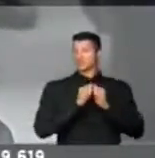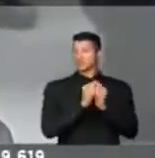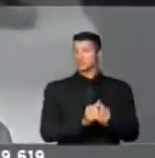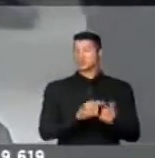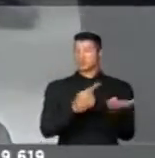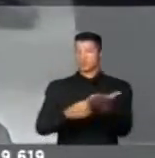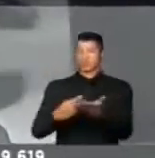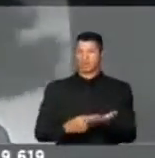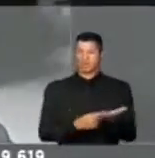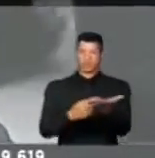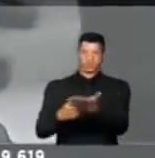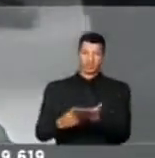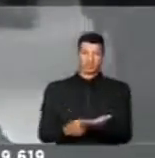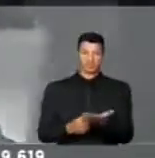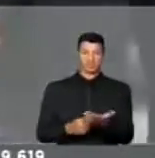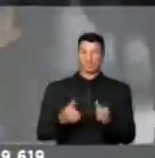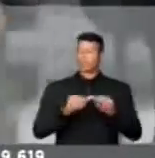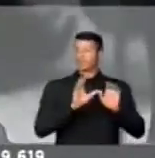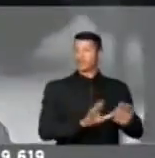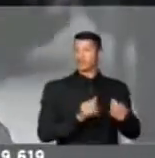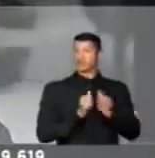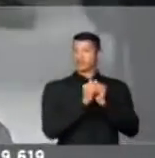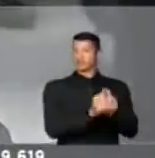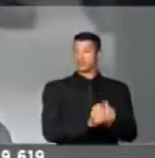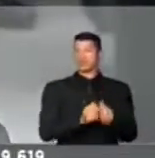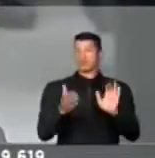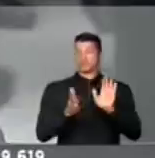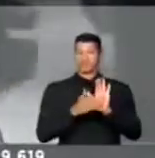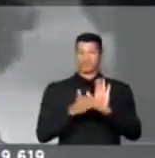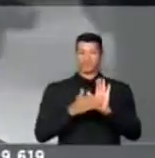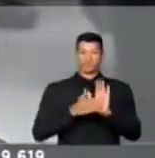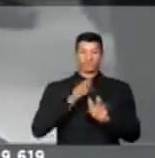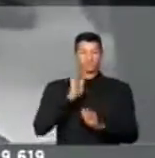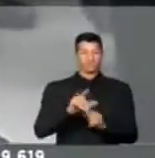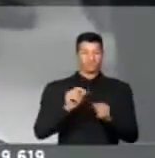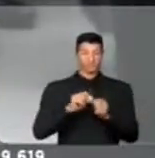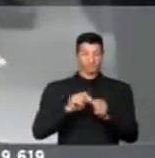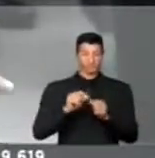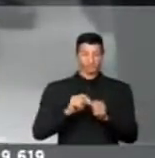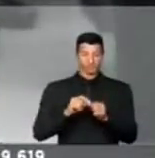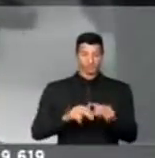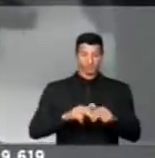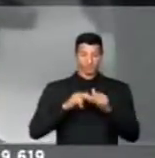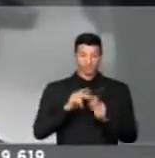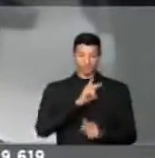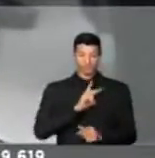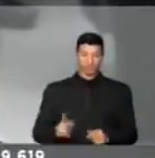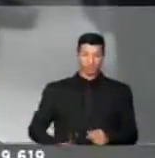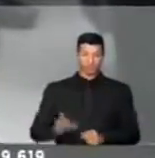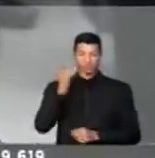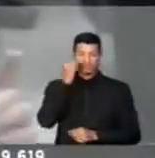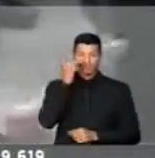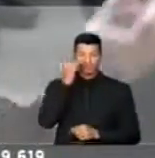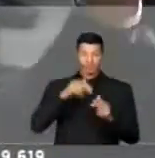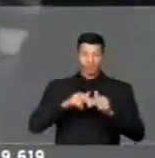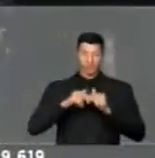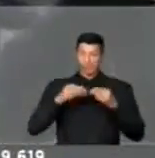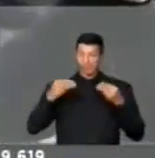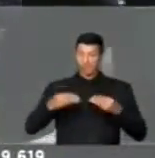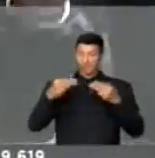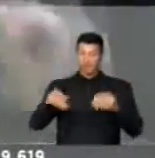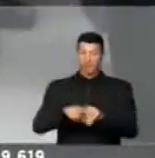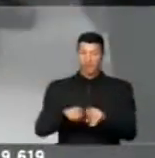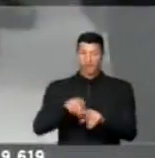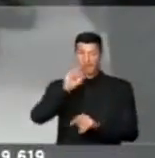da negociata, não ficar do lado das propostas que foram feitas pela presidenta Dilma, pelos ministros